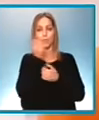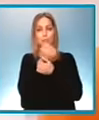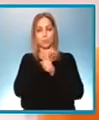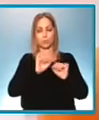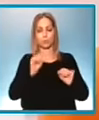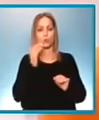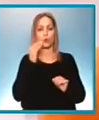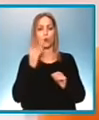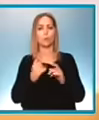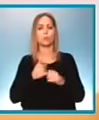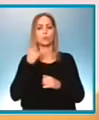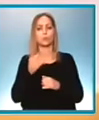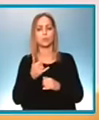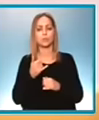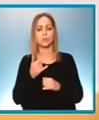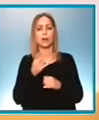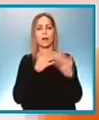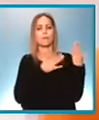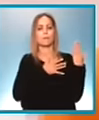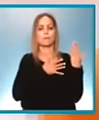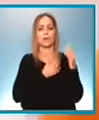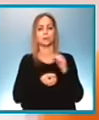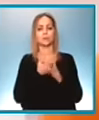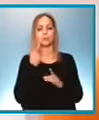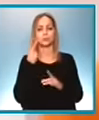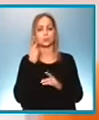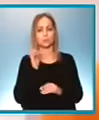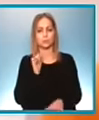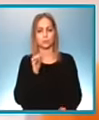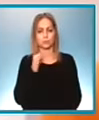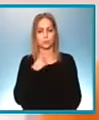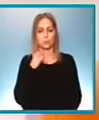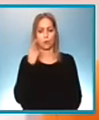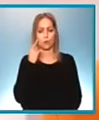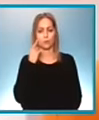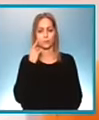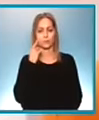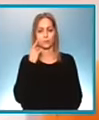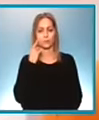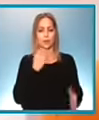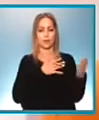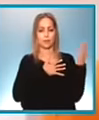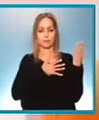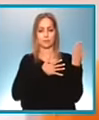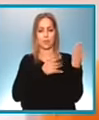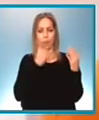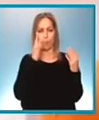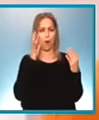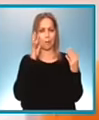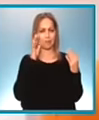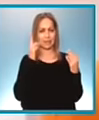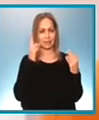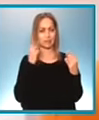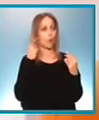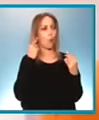como é que o fado aparece na sua vida? Eu vi o fado uma tarde